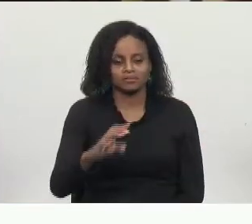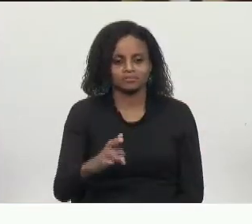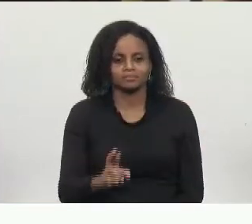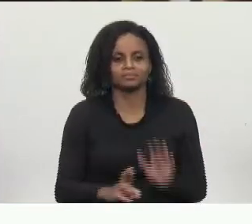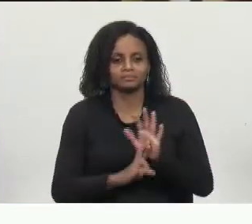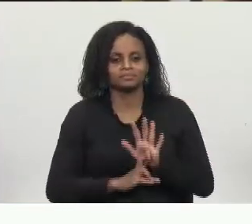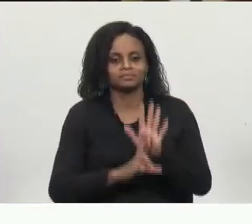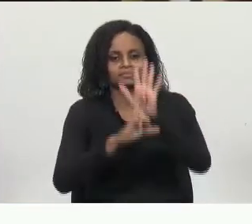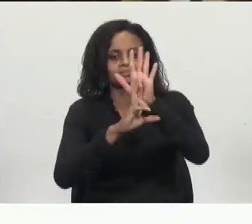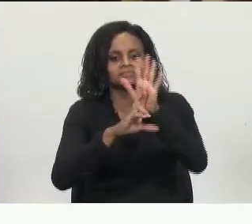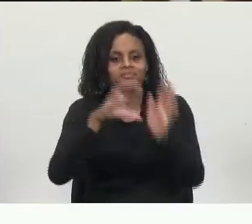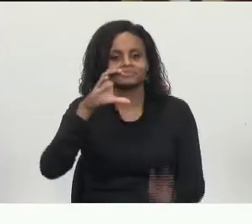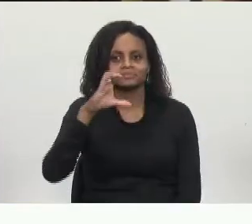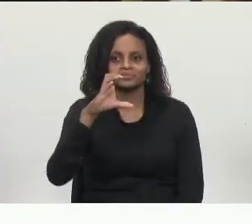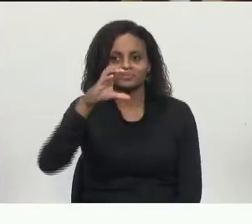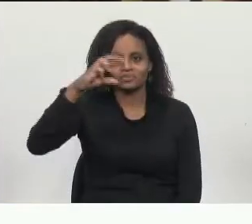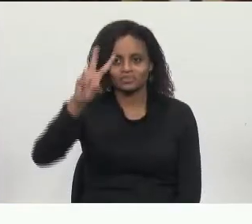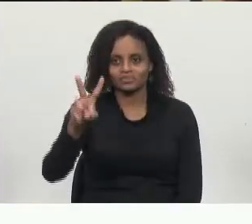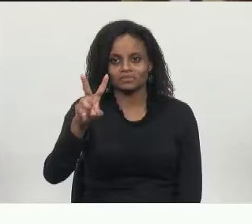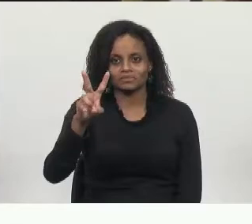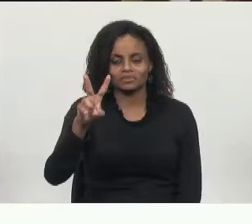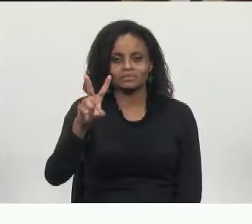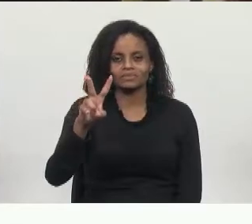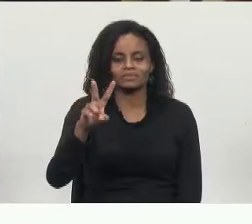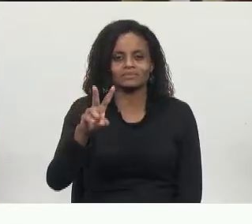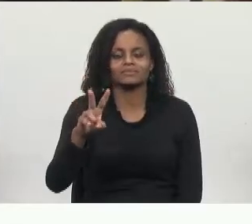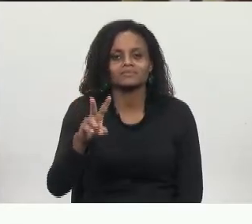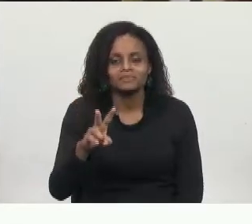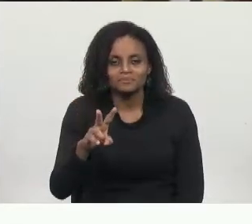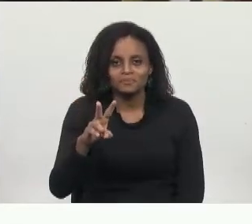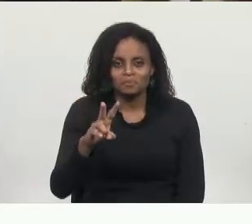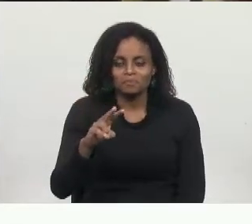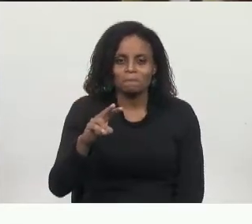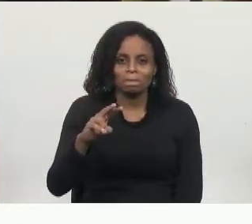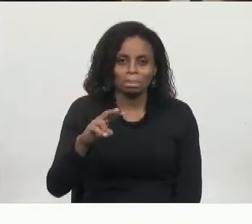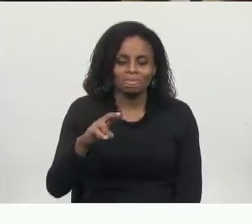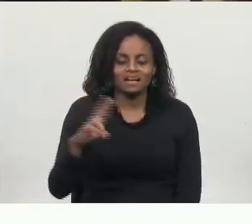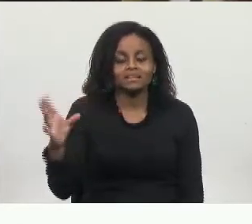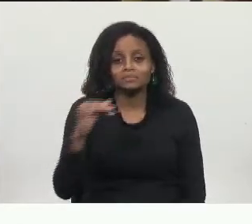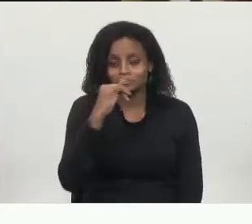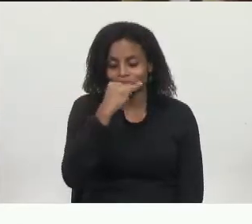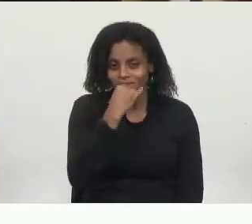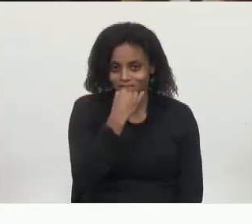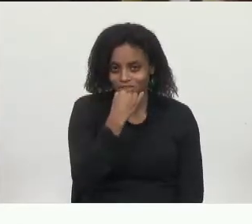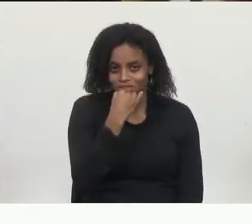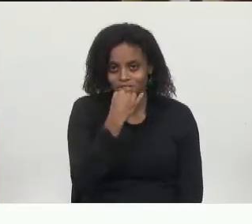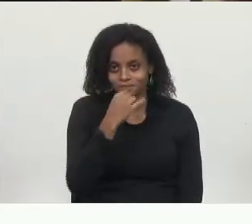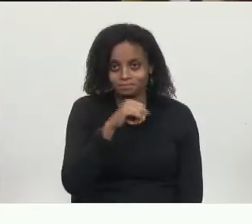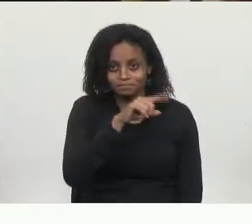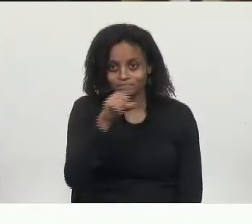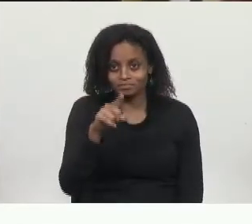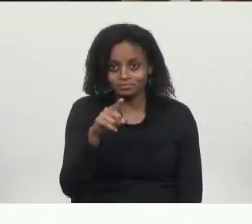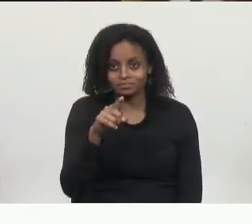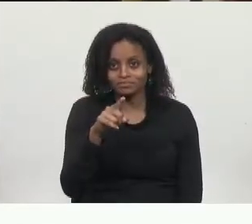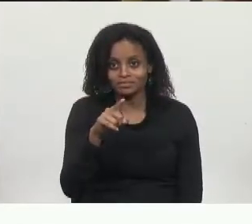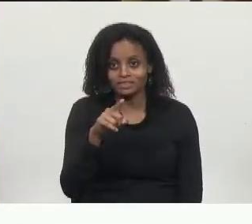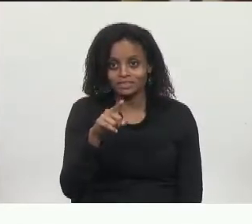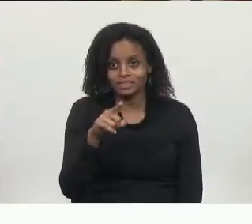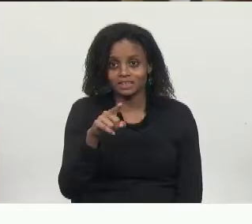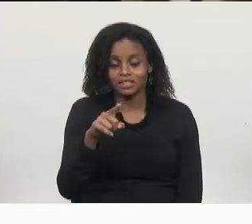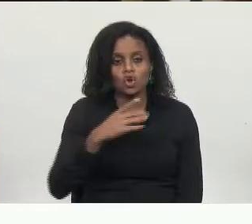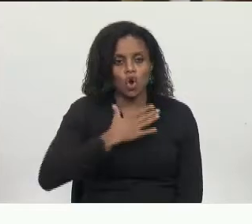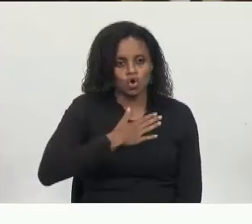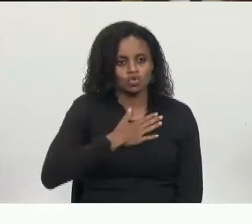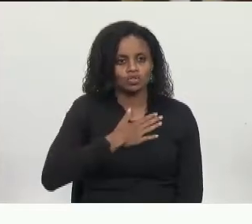Comando Vermelho. Meu Deus do céu, vão querer brincar comigo. E aí, lamentavelmente, eles adoram várias armas, os protegendo, mas a